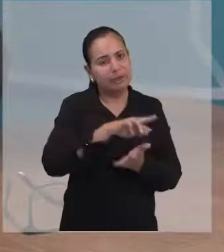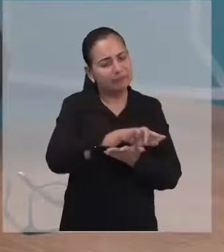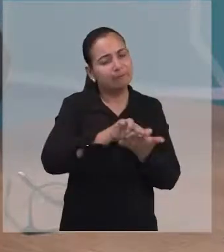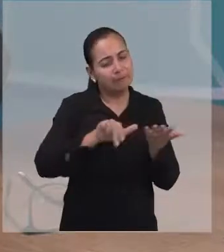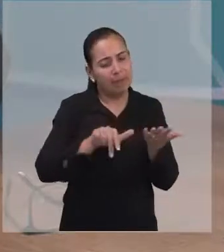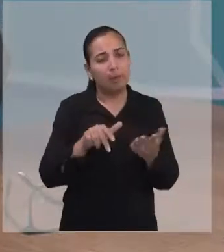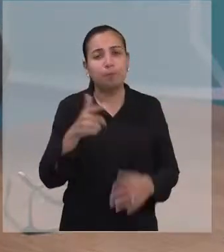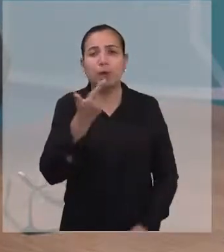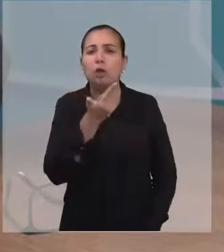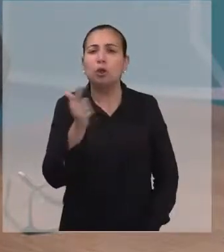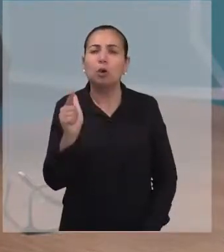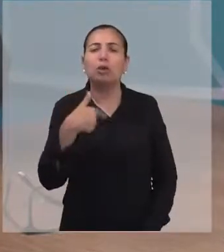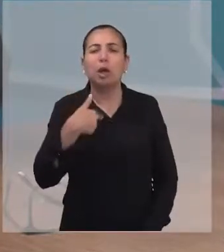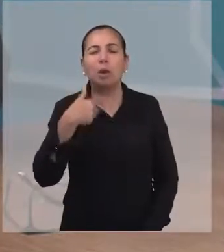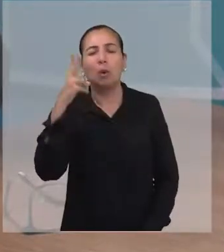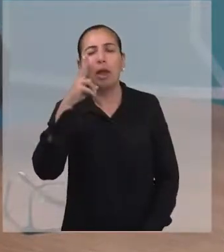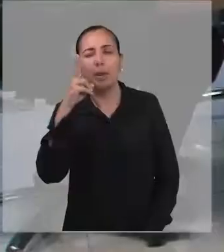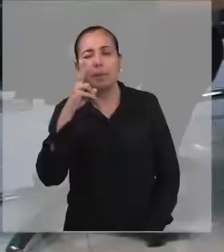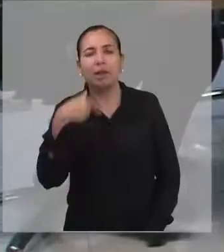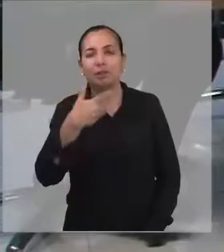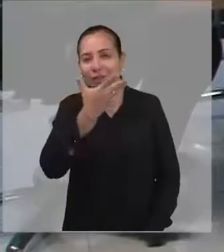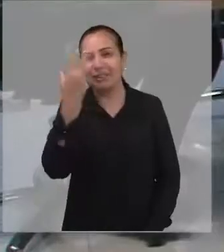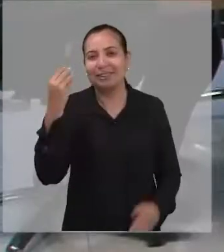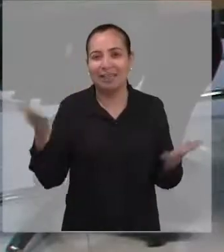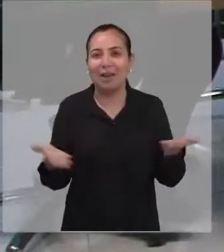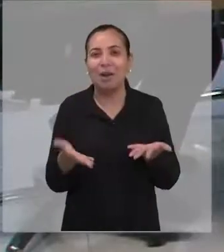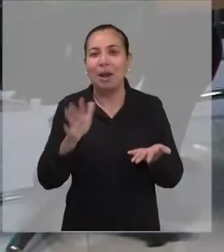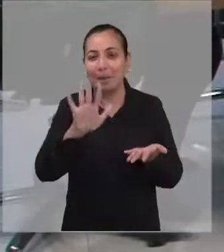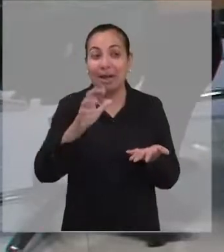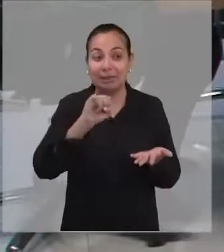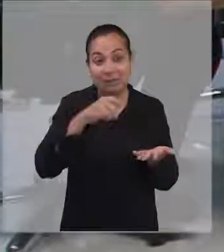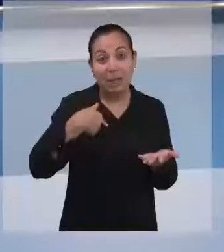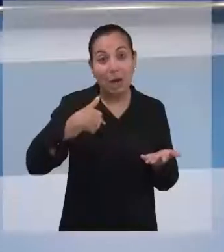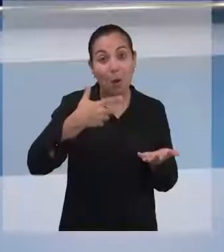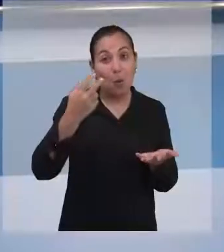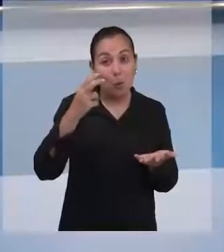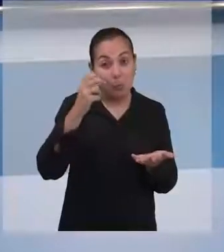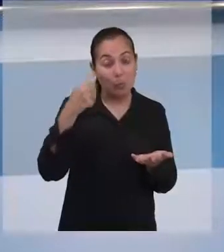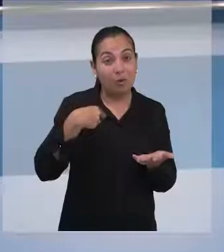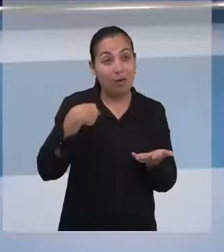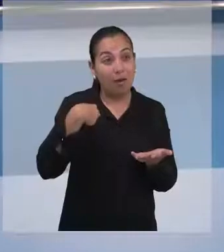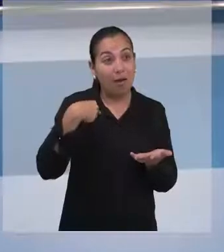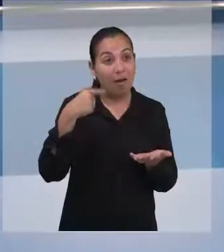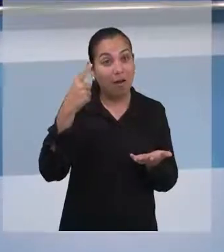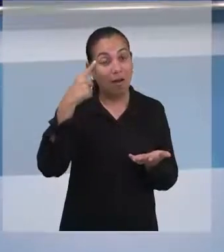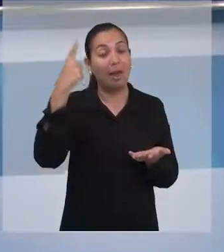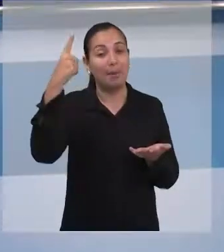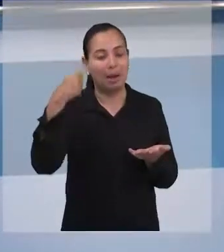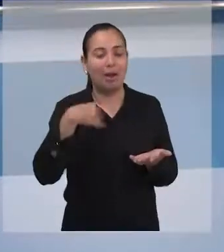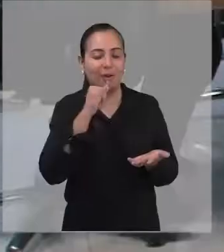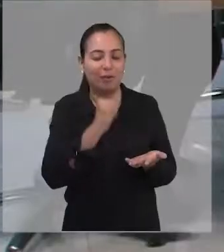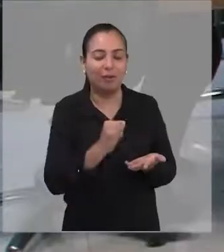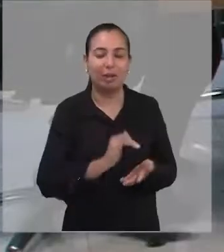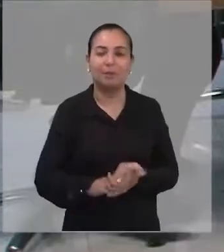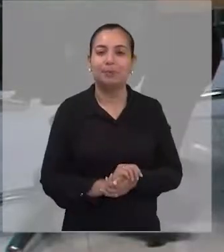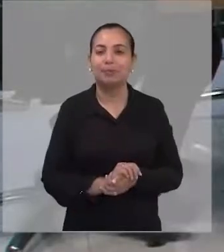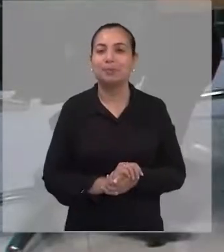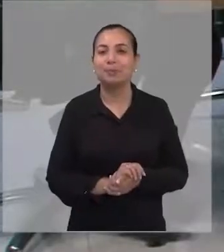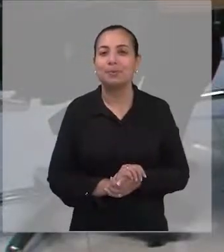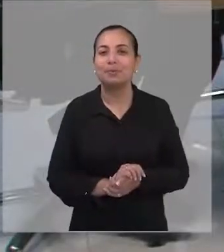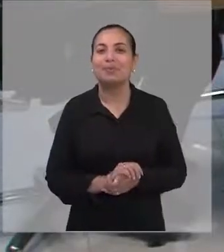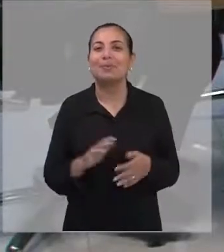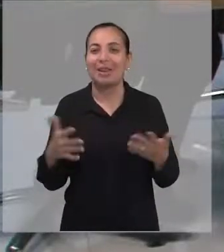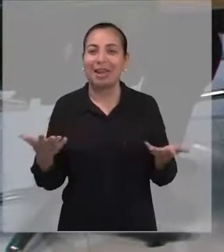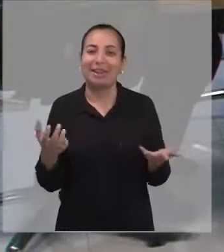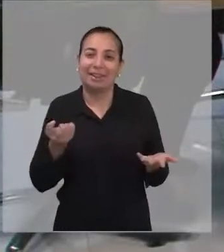lembrei depois e agora eu me esqueci. Depois eu me lembro e eu digo. Ou seja, eu esqueci que advogado de ofício não é defensor público,